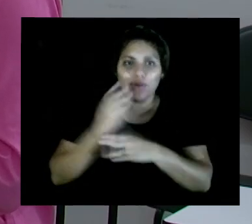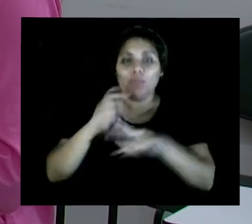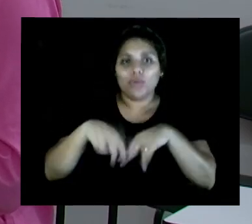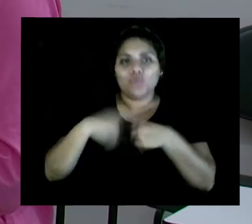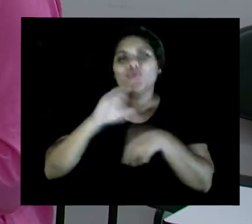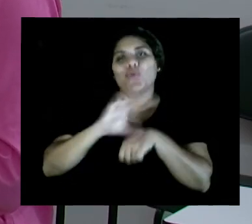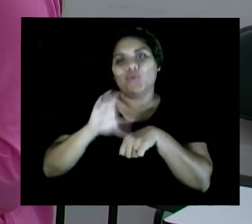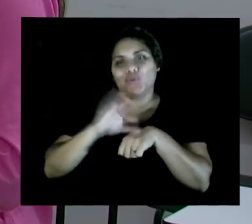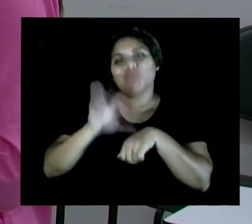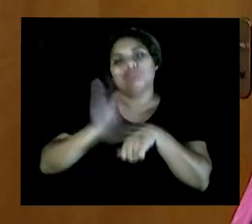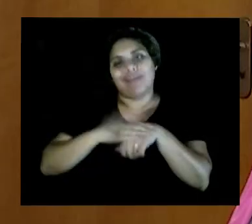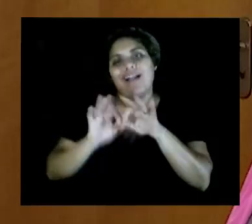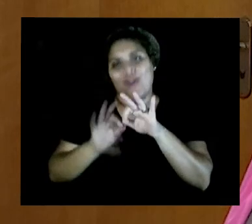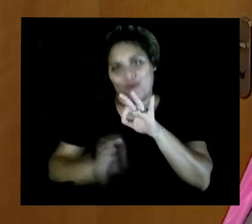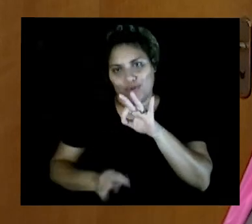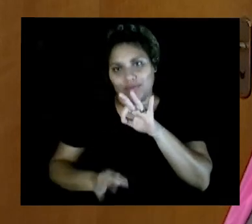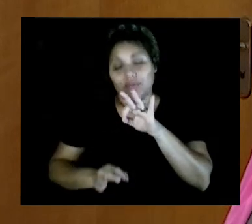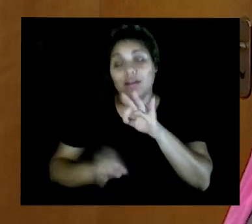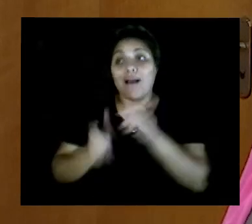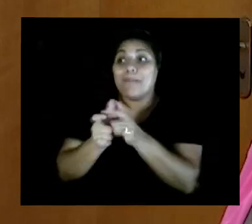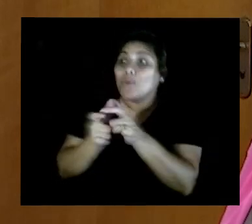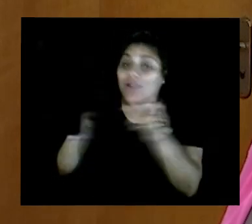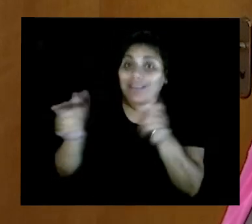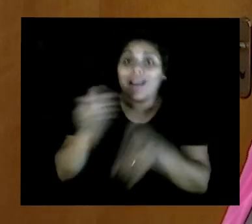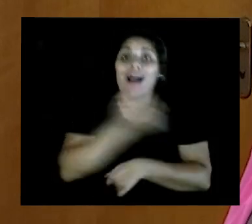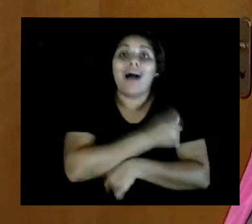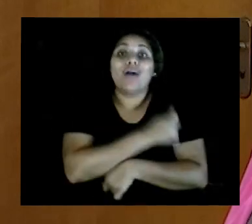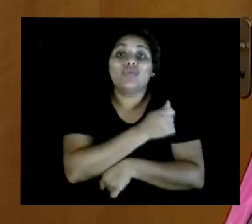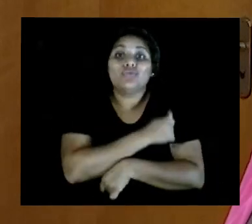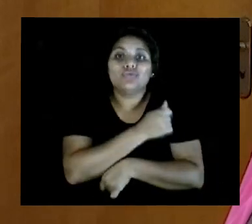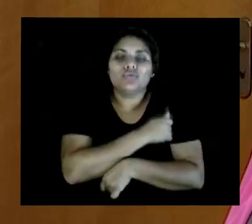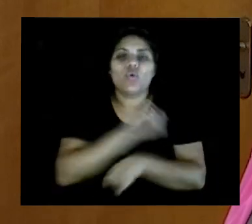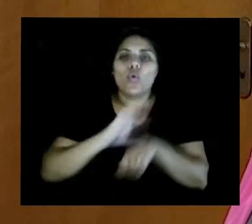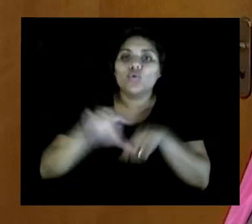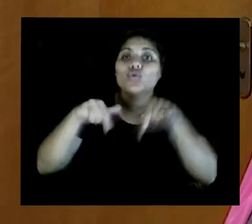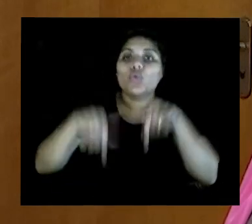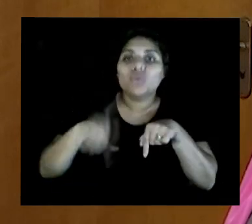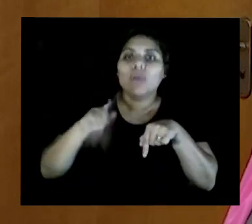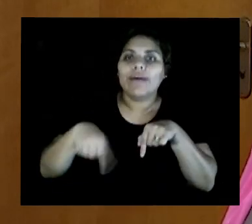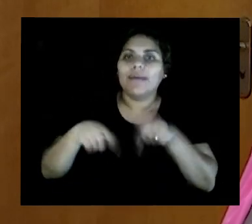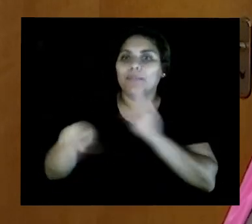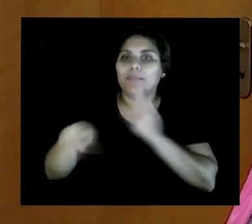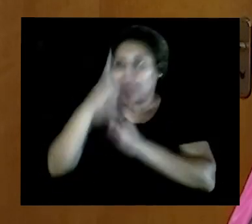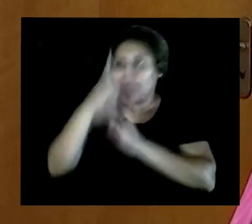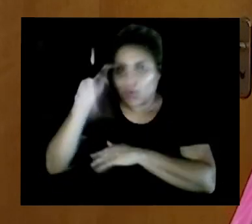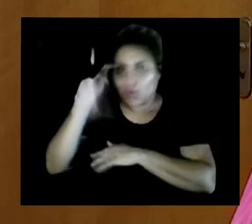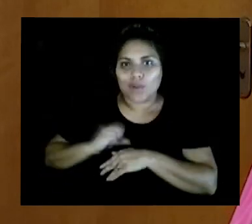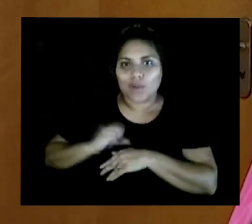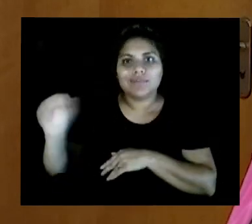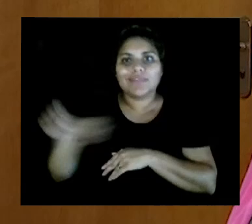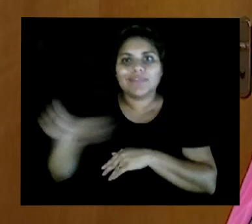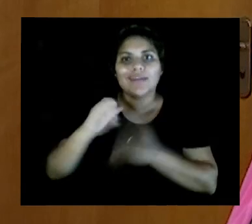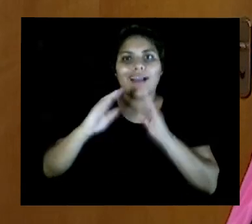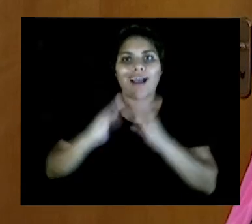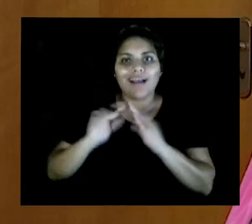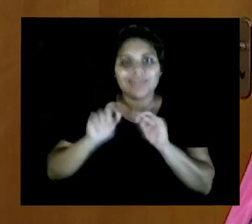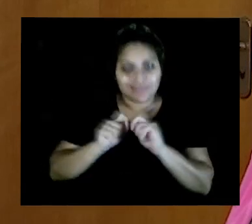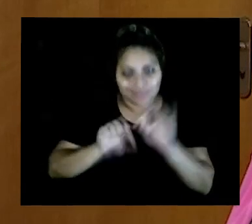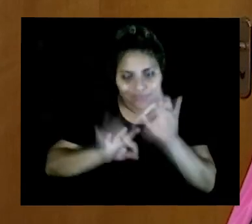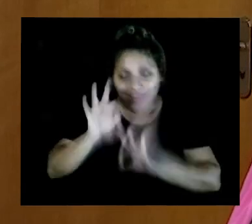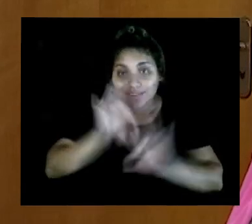Então, é um curso que é um pouco mais extenso. A maioria dos alunos dos nossos cursos hoje são cervejeiros caseiros. E a maioria das pessoas que